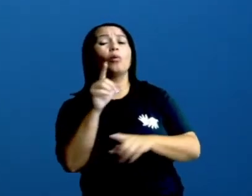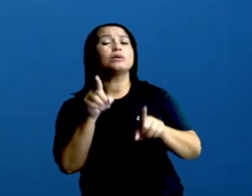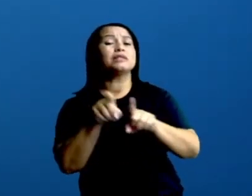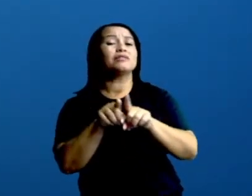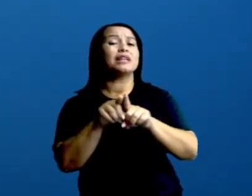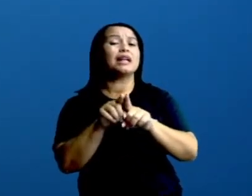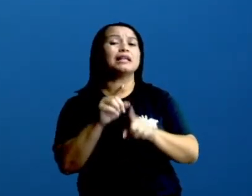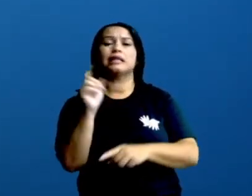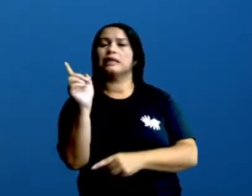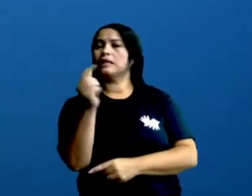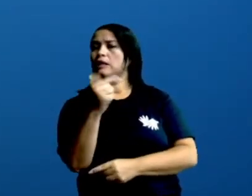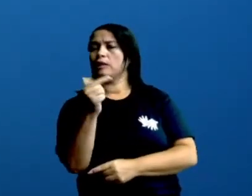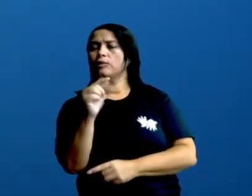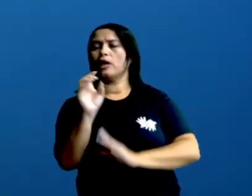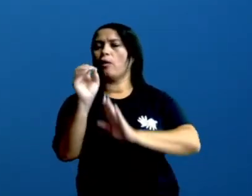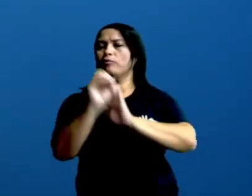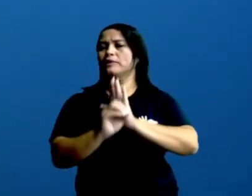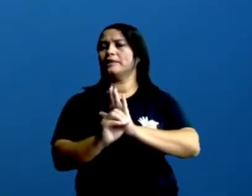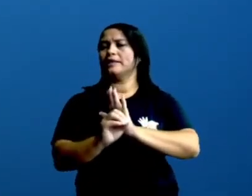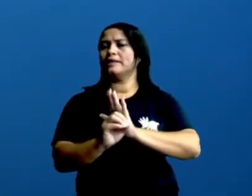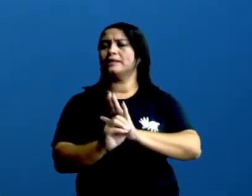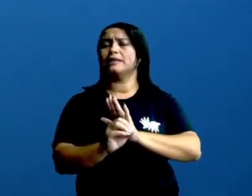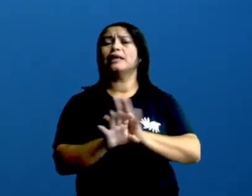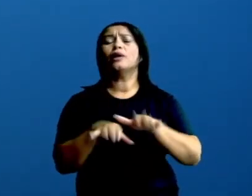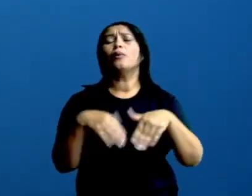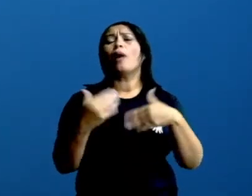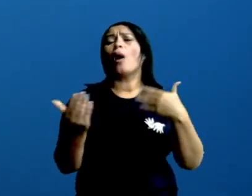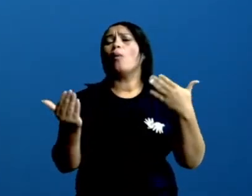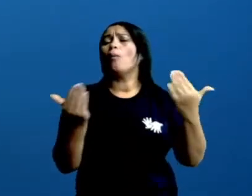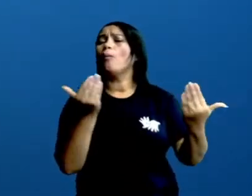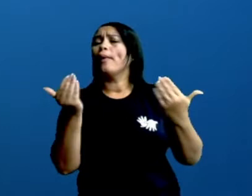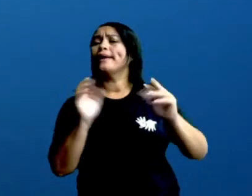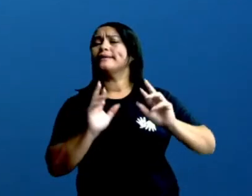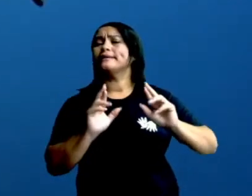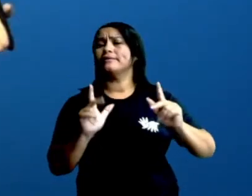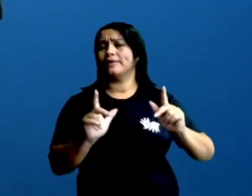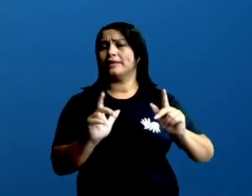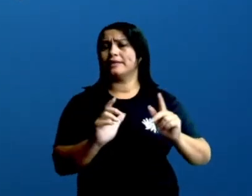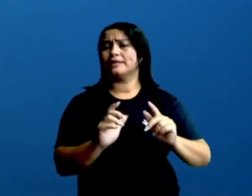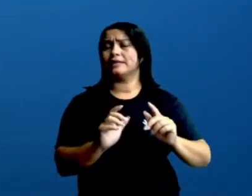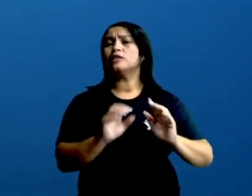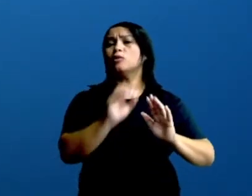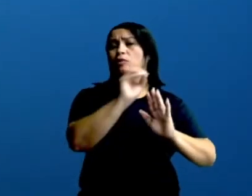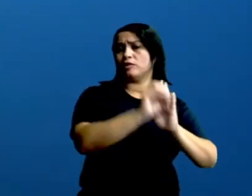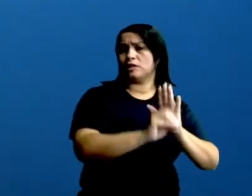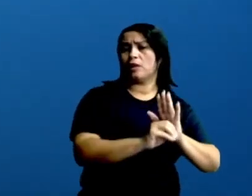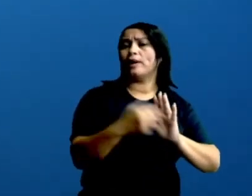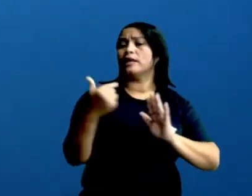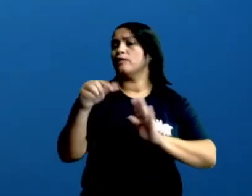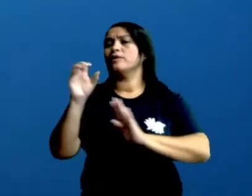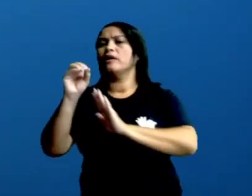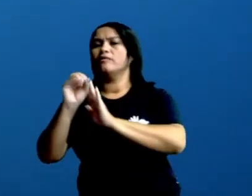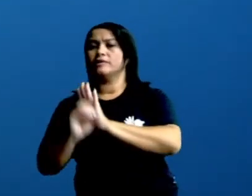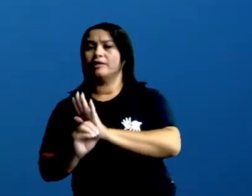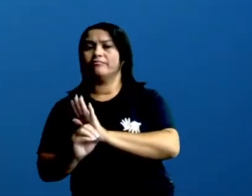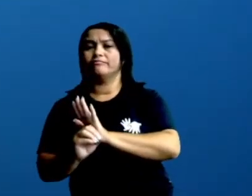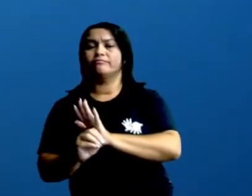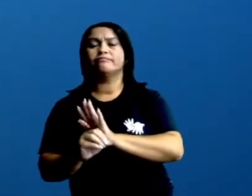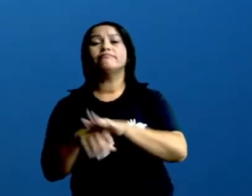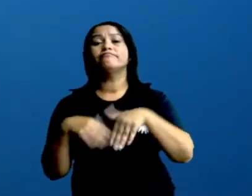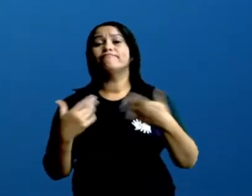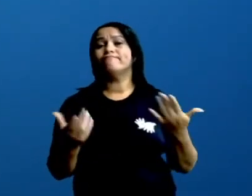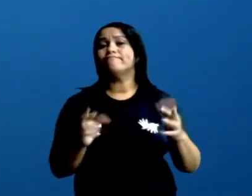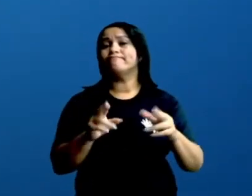ser consideradas não oficiais. E qual é a diferença entre as fontes oficiais e as fontes não